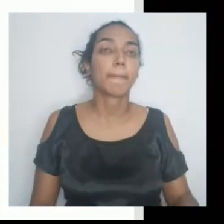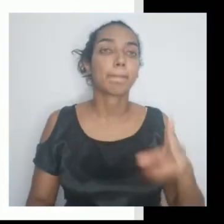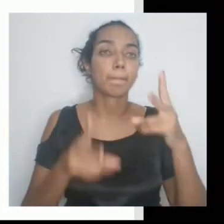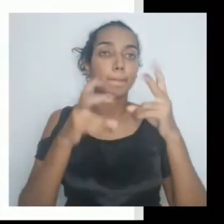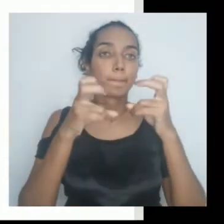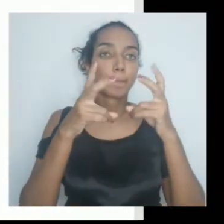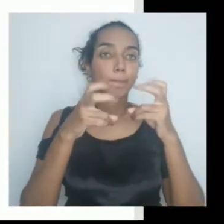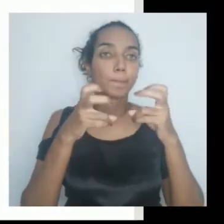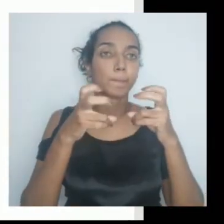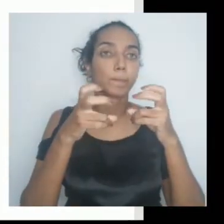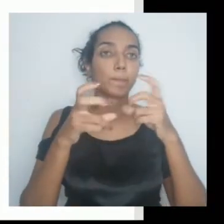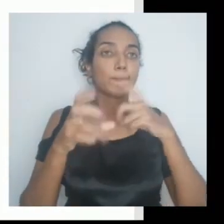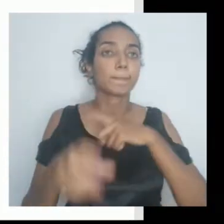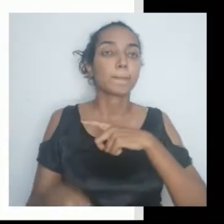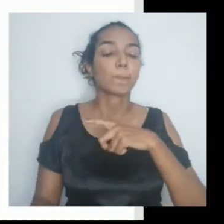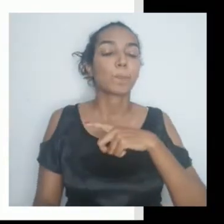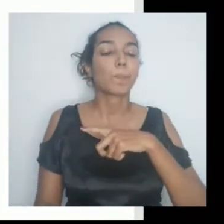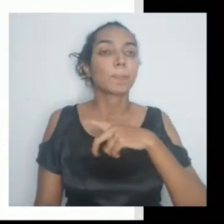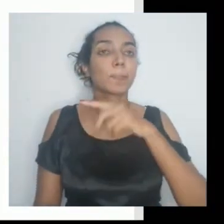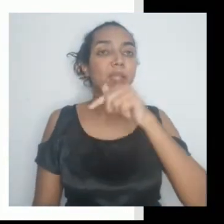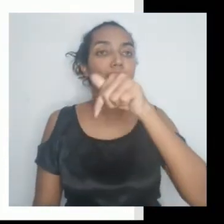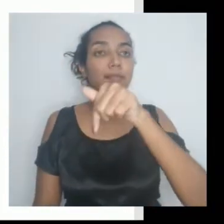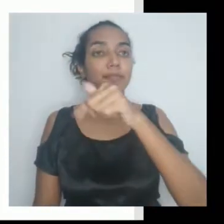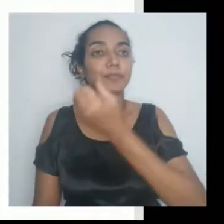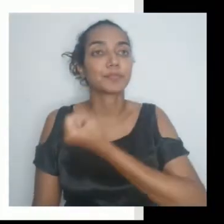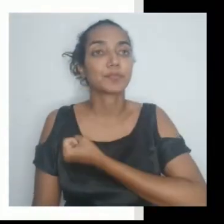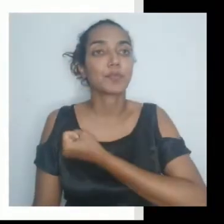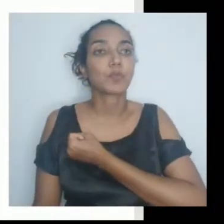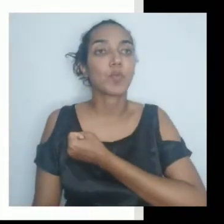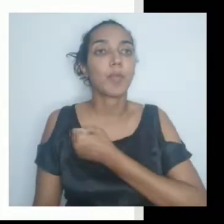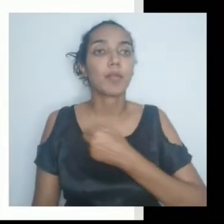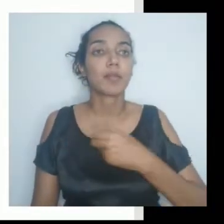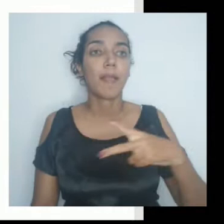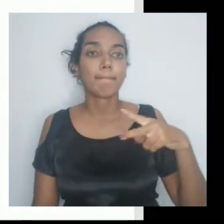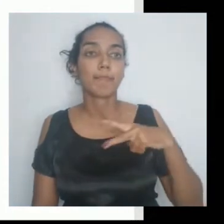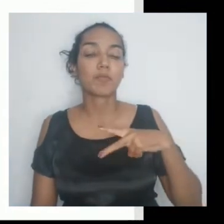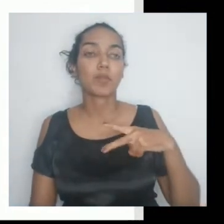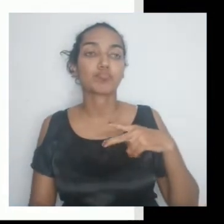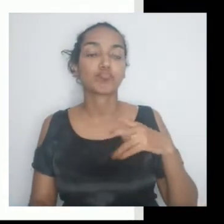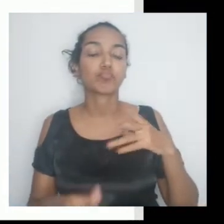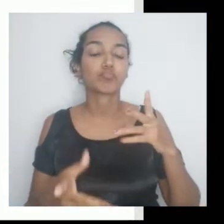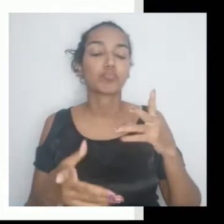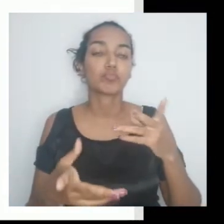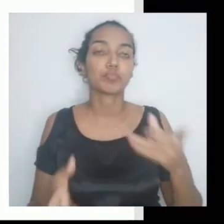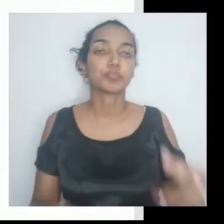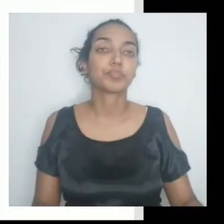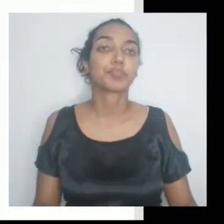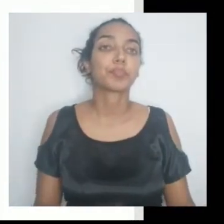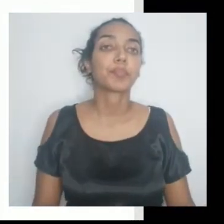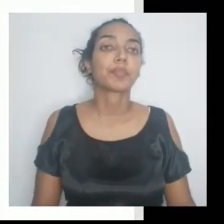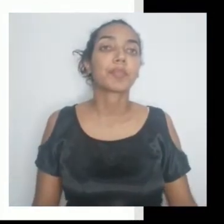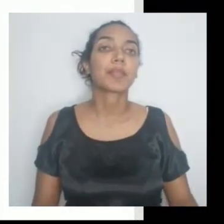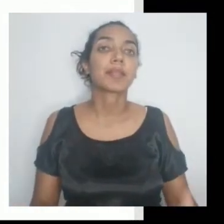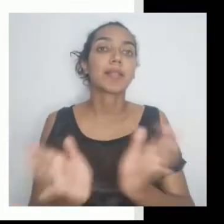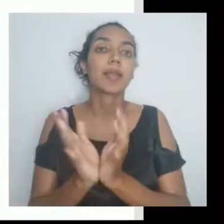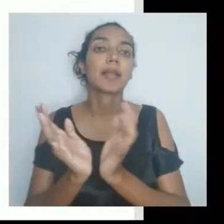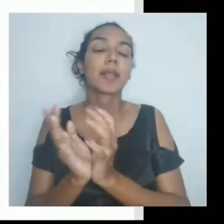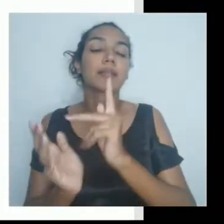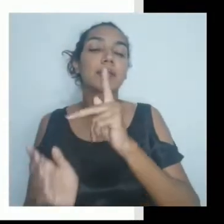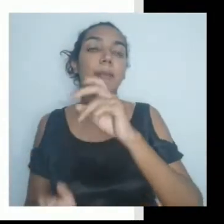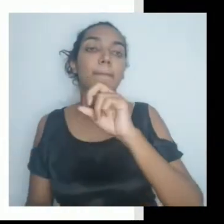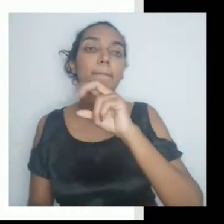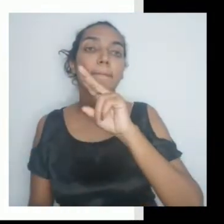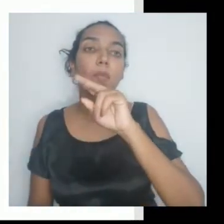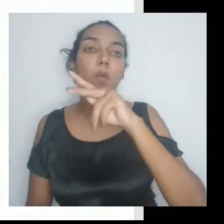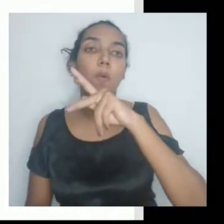estão privados de propósito. Para a classe poupança, eu tenho somente o método render juros a mais, eu não tenho nenhum atributo a